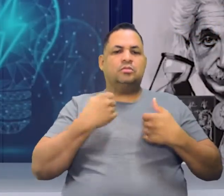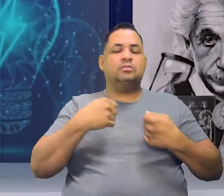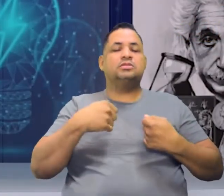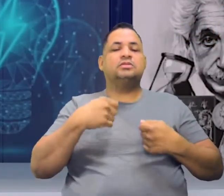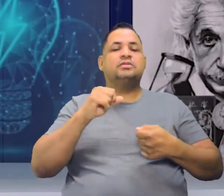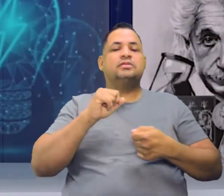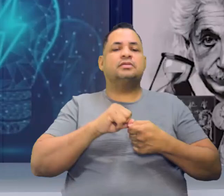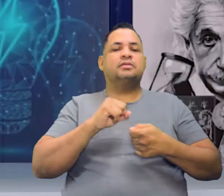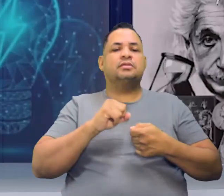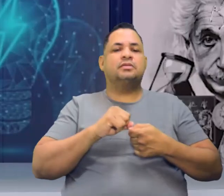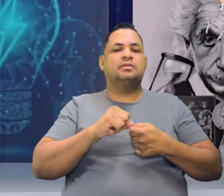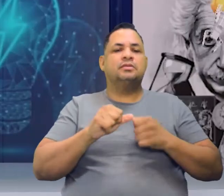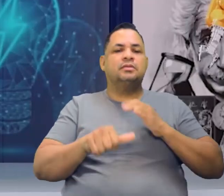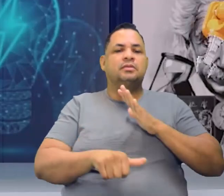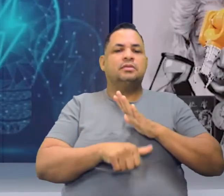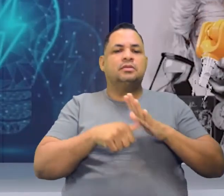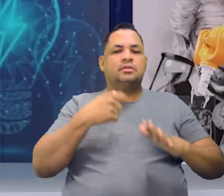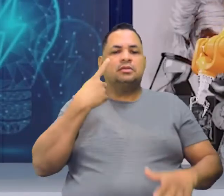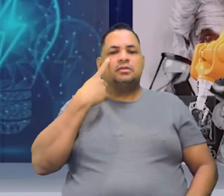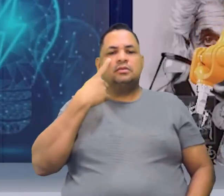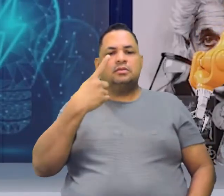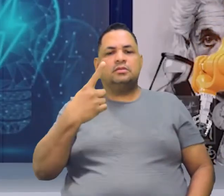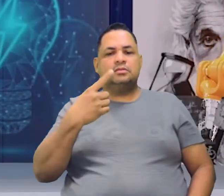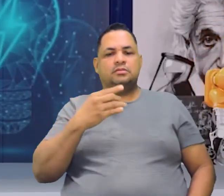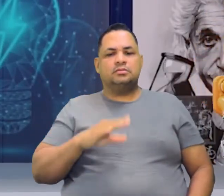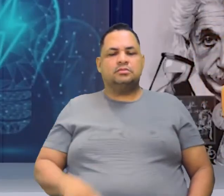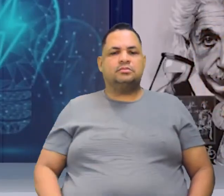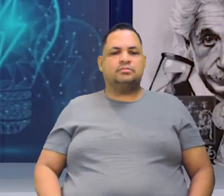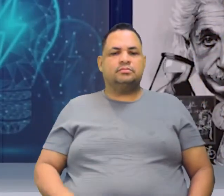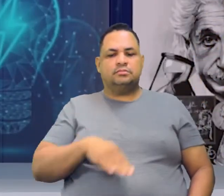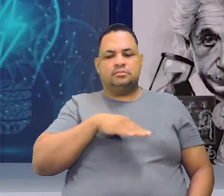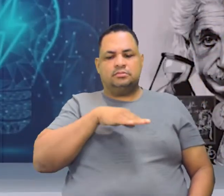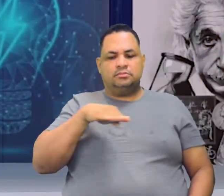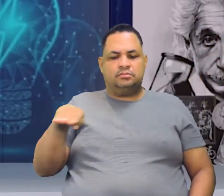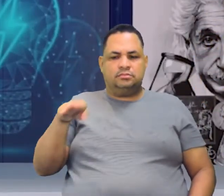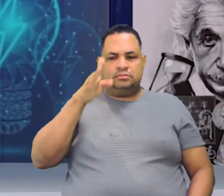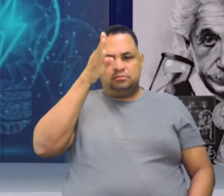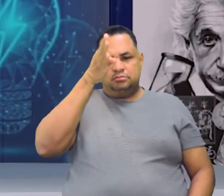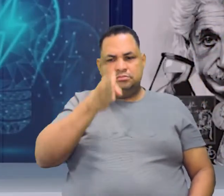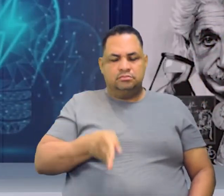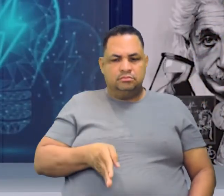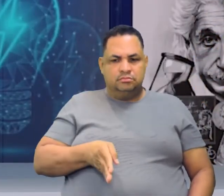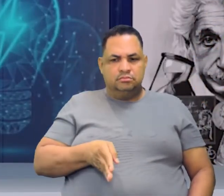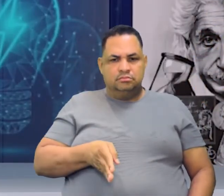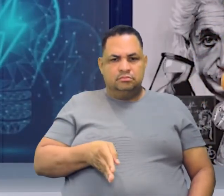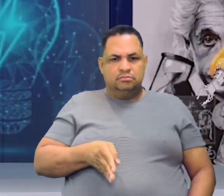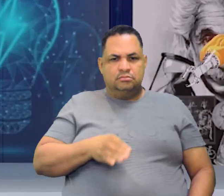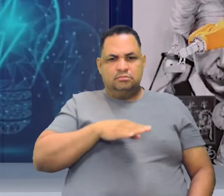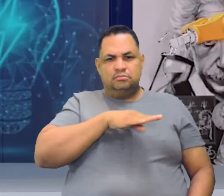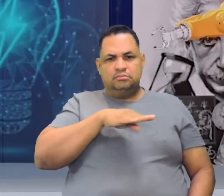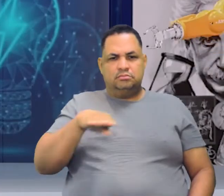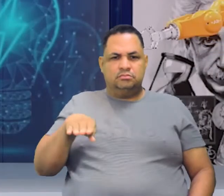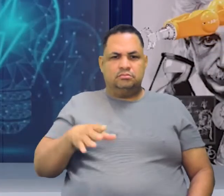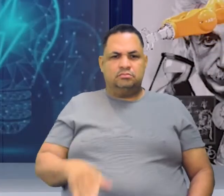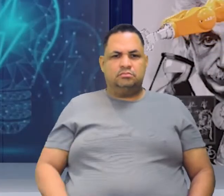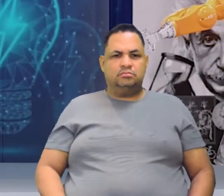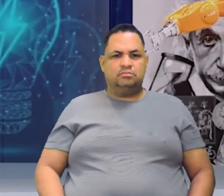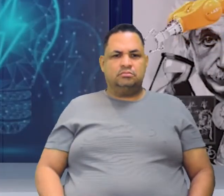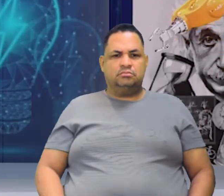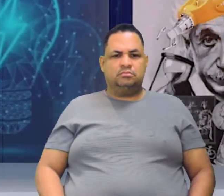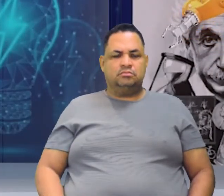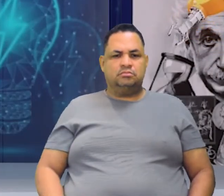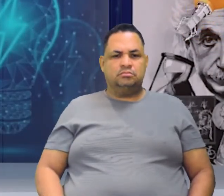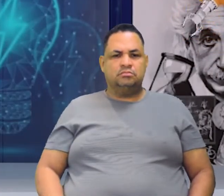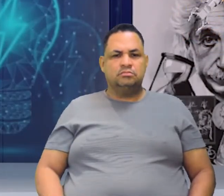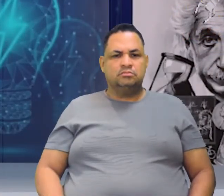fazer? Primeiro, tem que observar a direção. Se eles estão na mesma direção, tipo uma força de ação e uma força